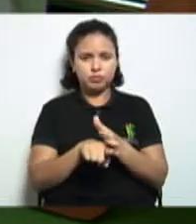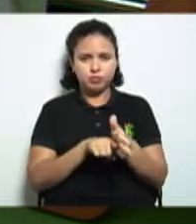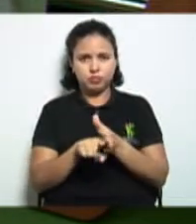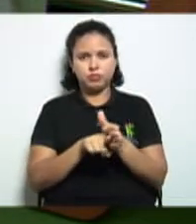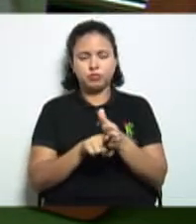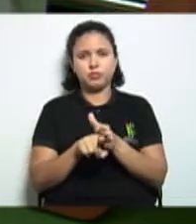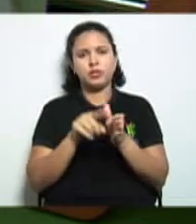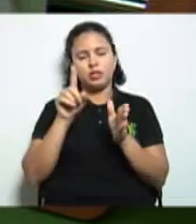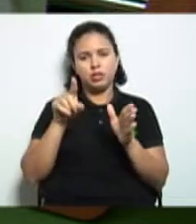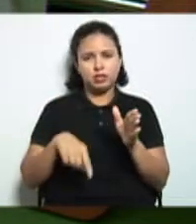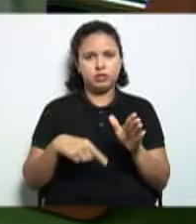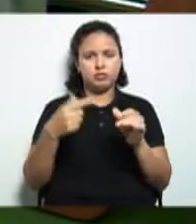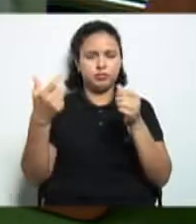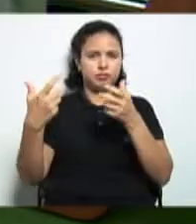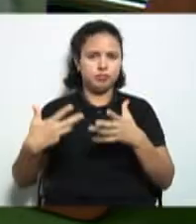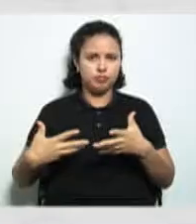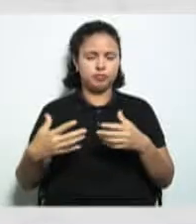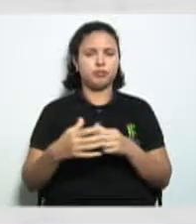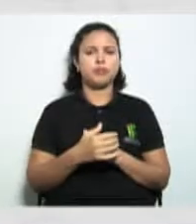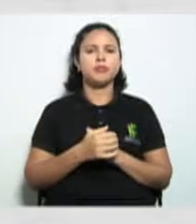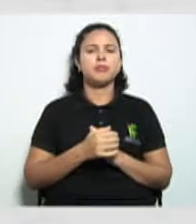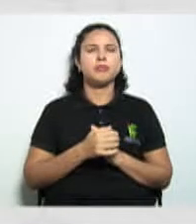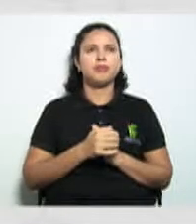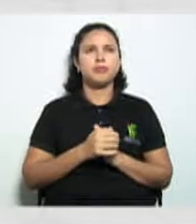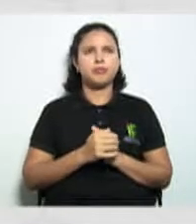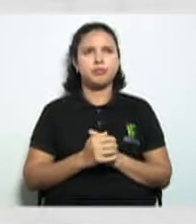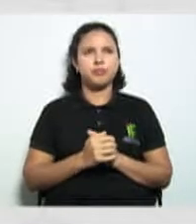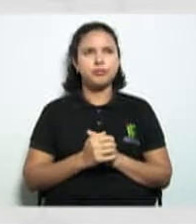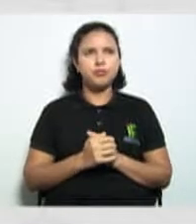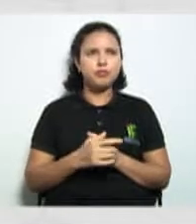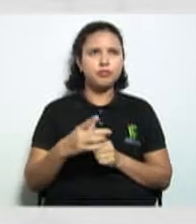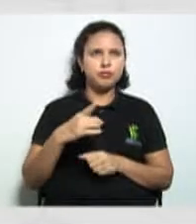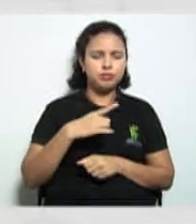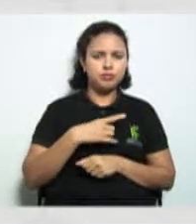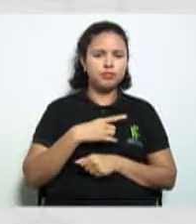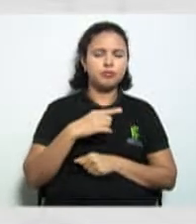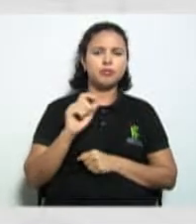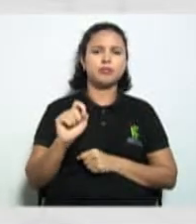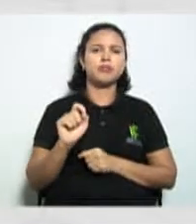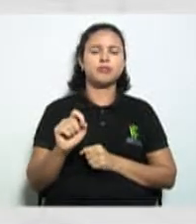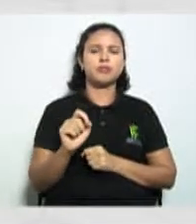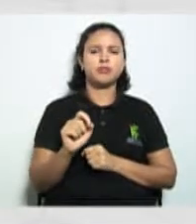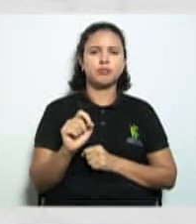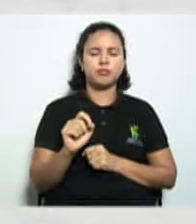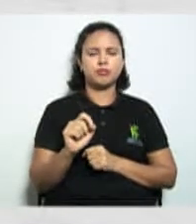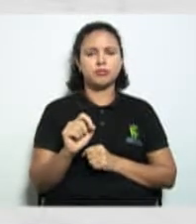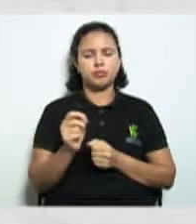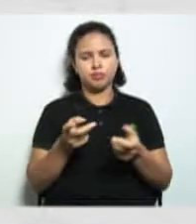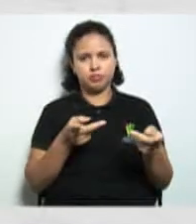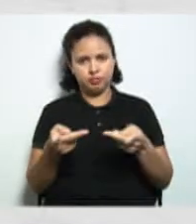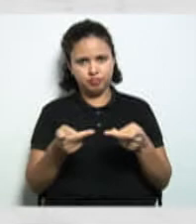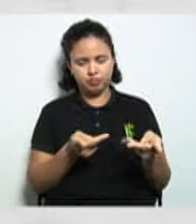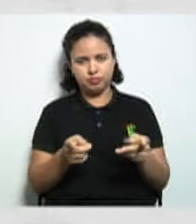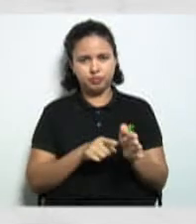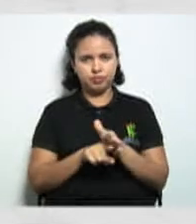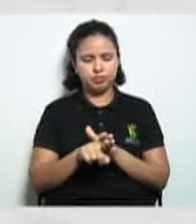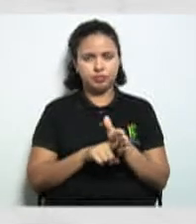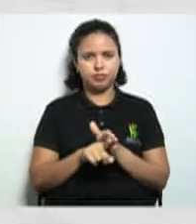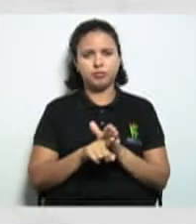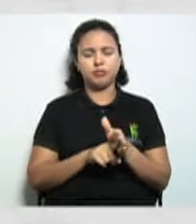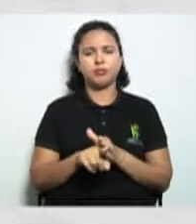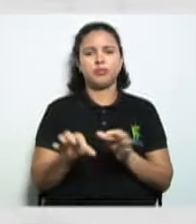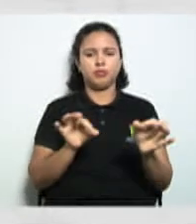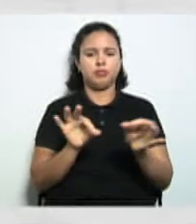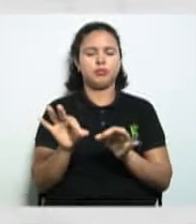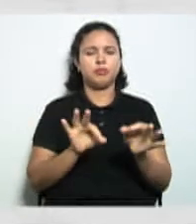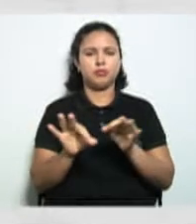que nós falamos para vocês. E aí nós temos, né, as de projeto de pesquisa, formatação